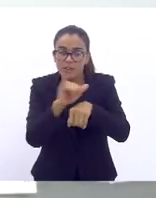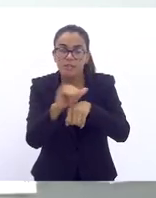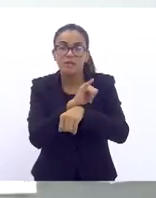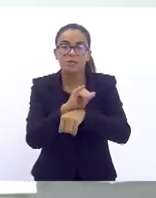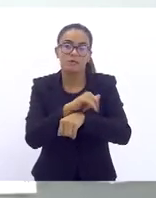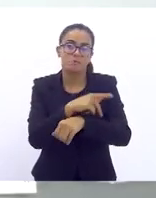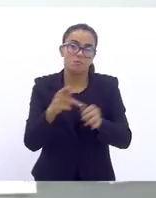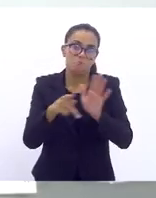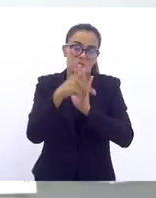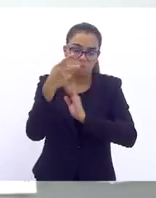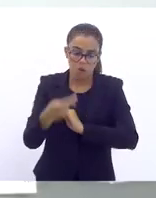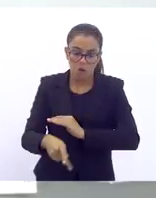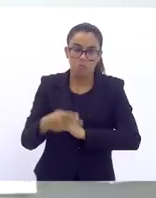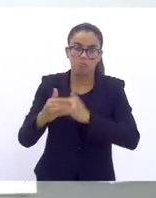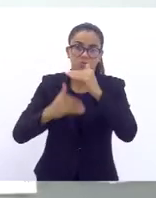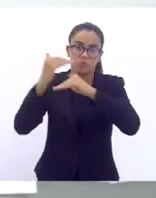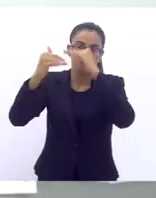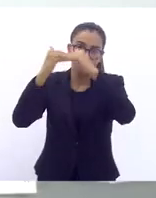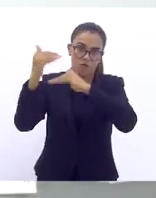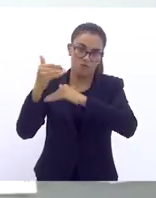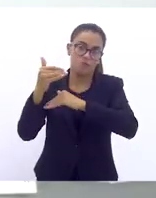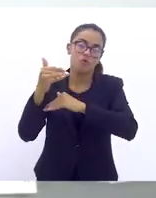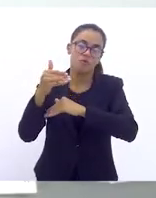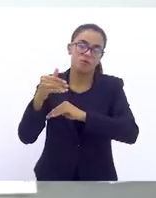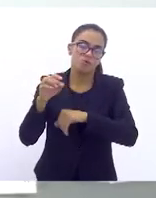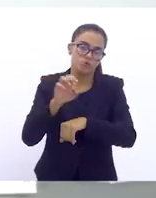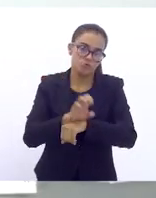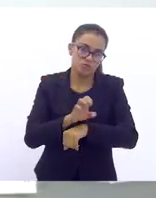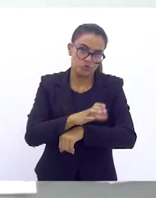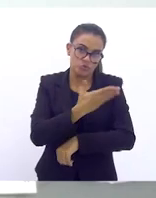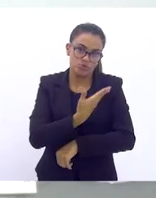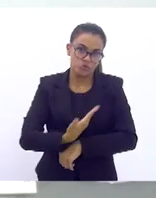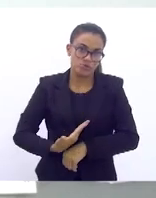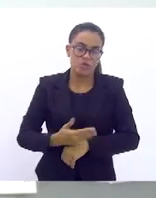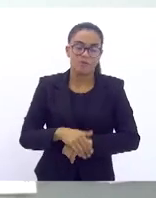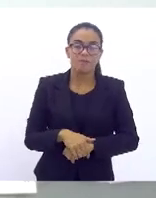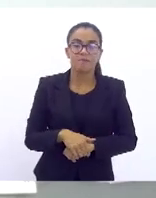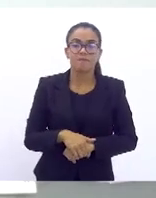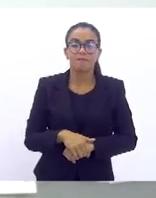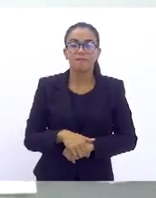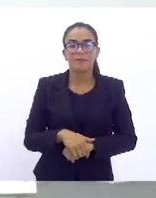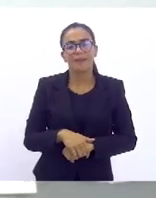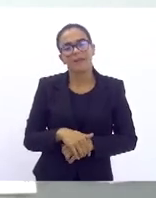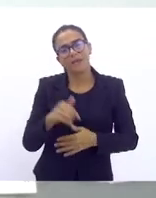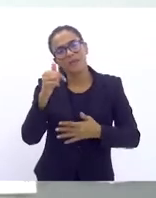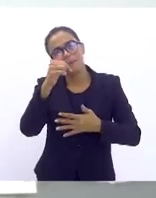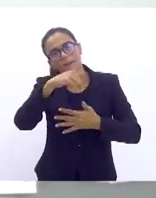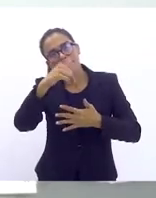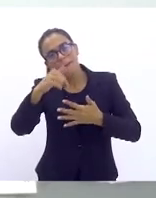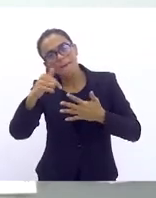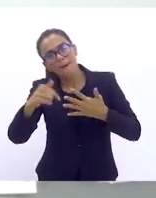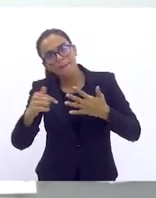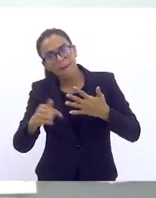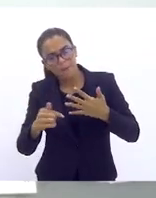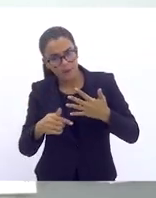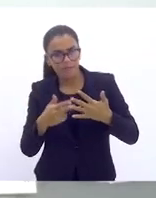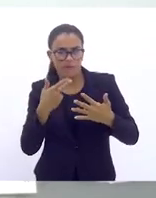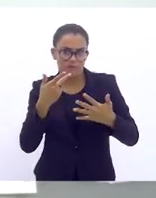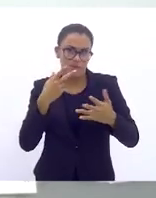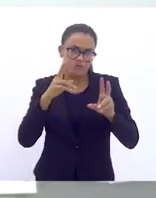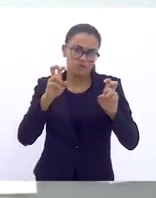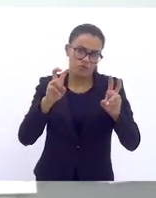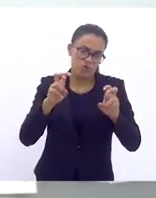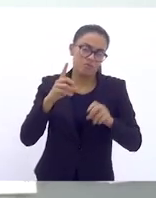o nosso estado para o desenvolvimento do nosso estado e cada aspecto alguns foram mencionados aqui pelo